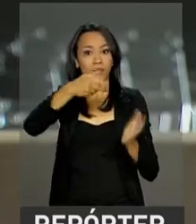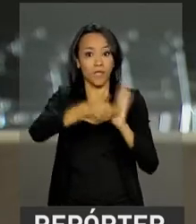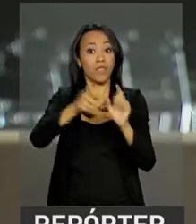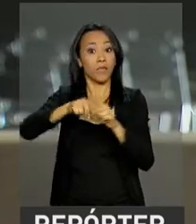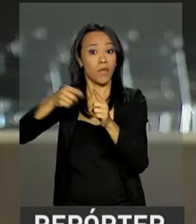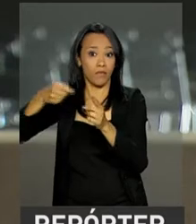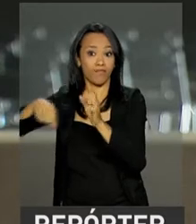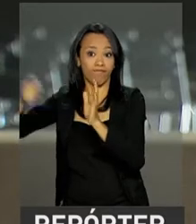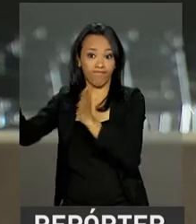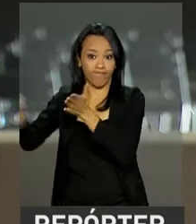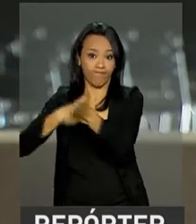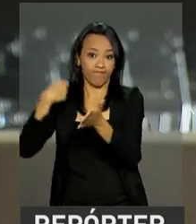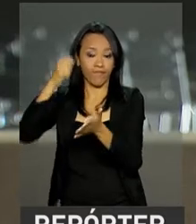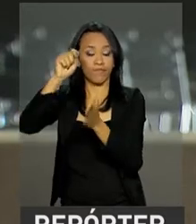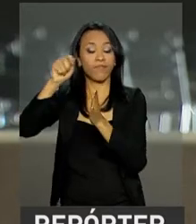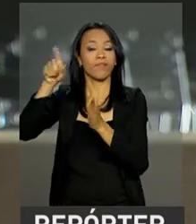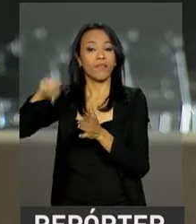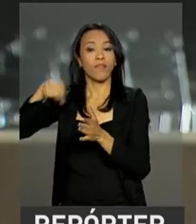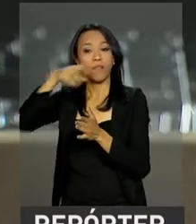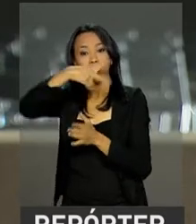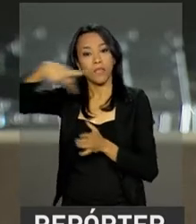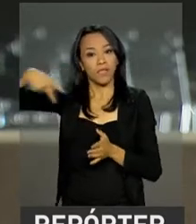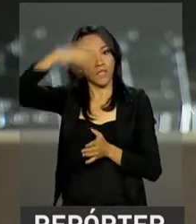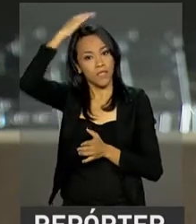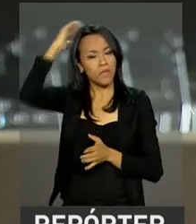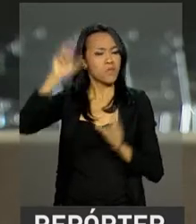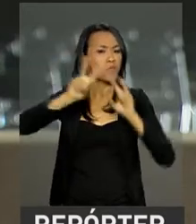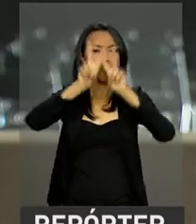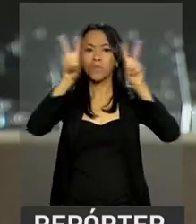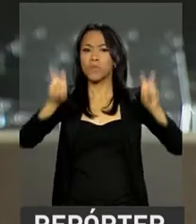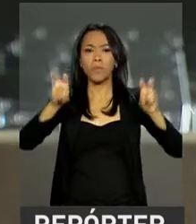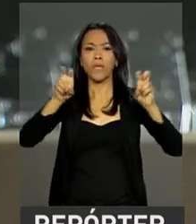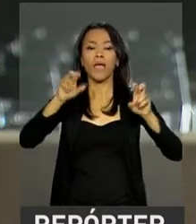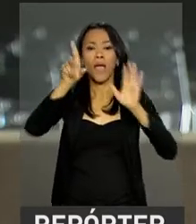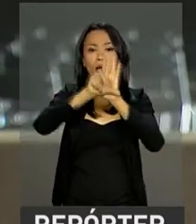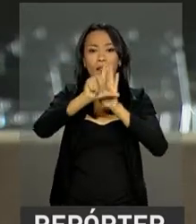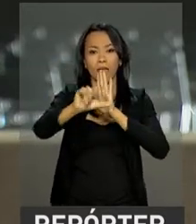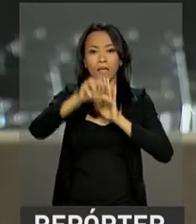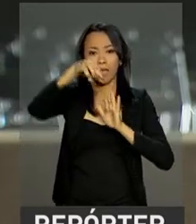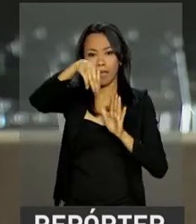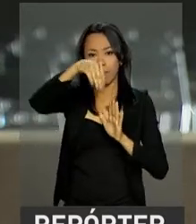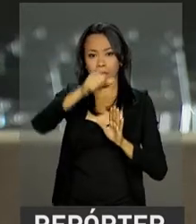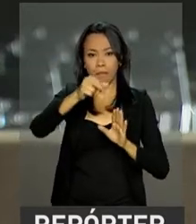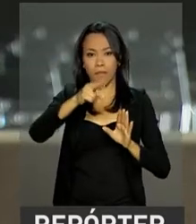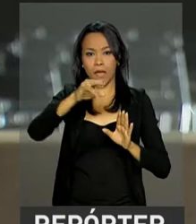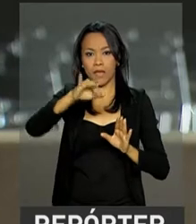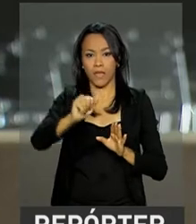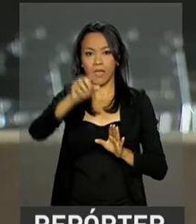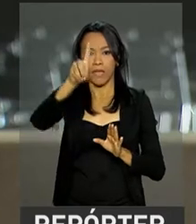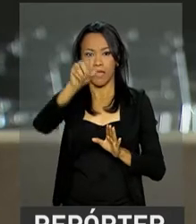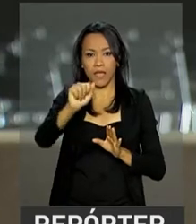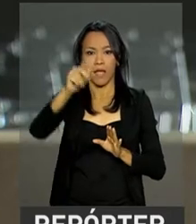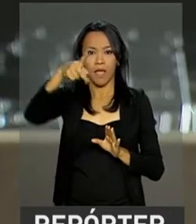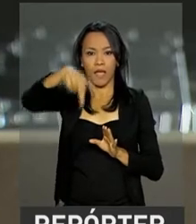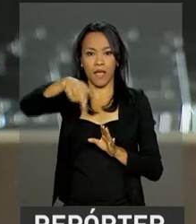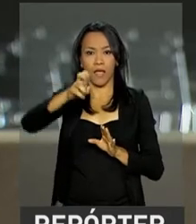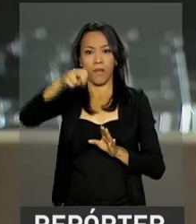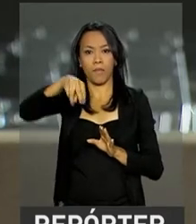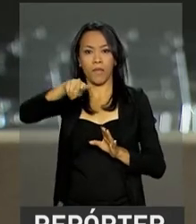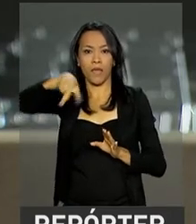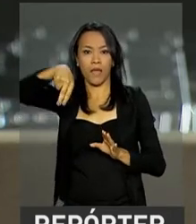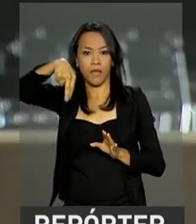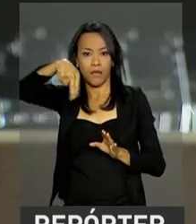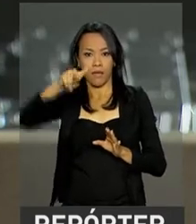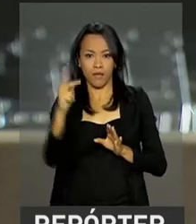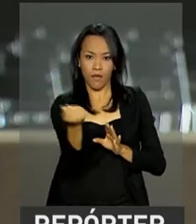referentes à lei maria da penha os novos dispositivos garantem à mulher em situação de violência doméstica e